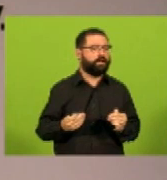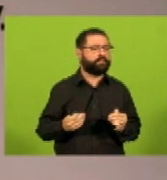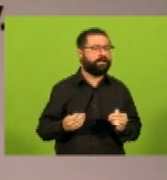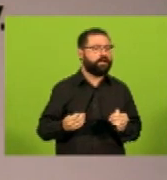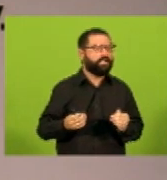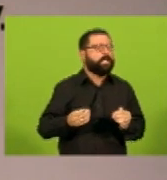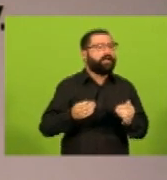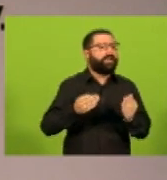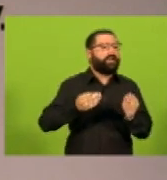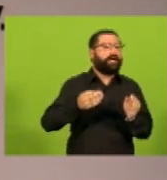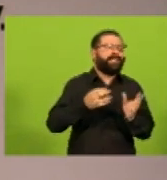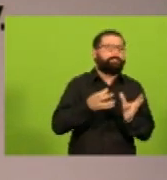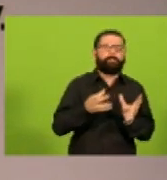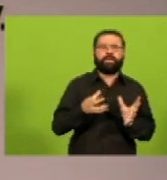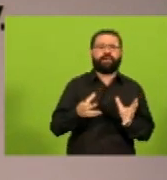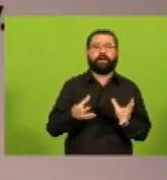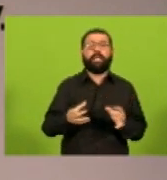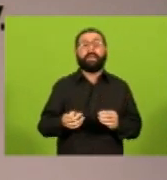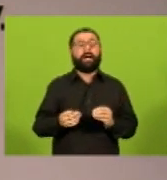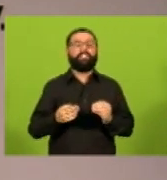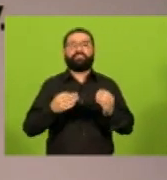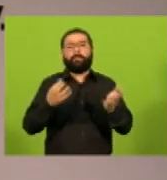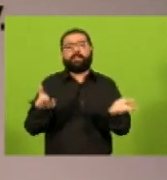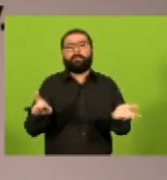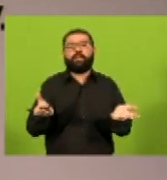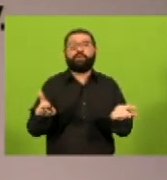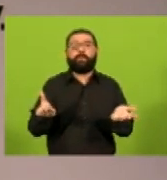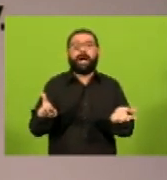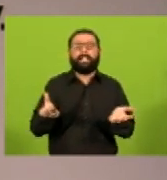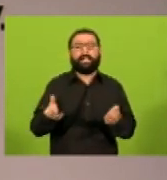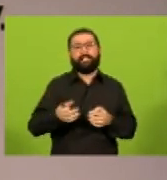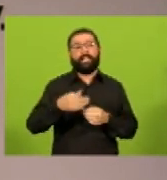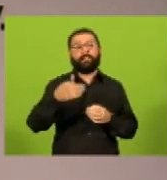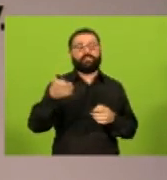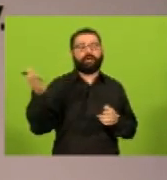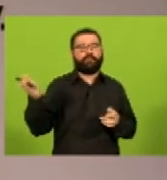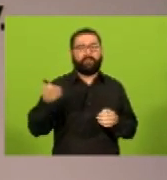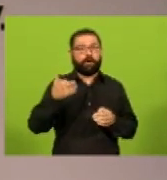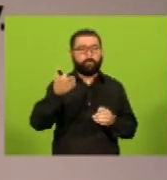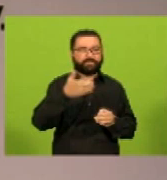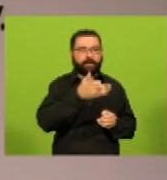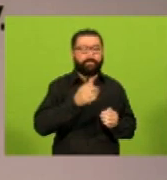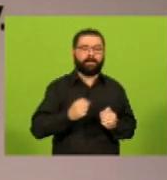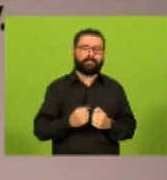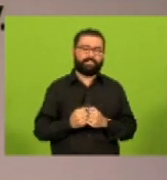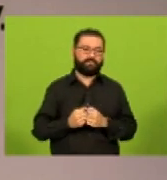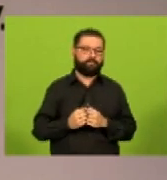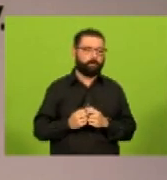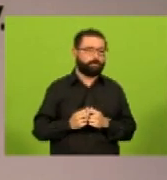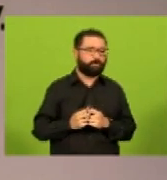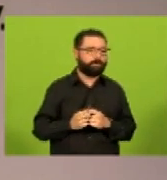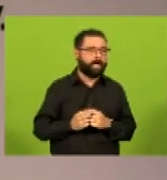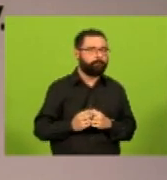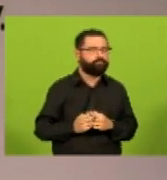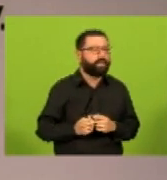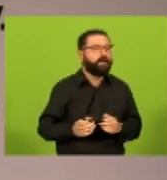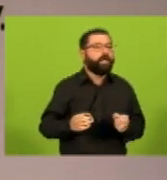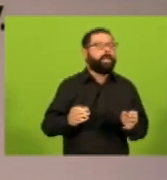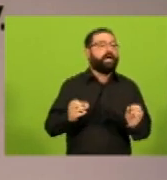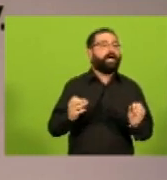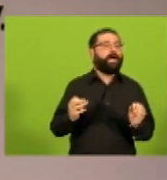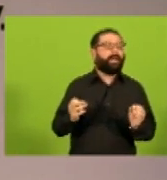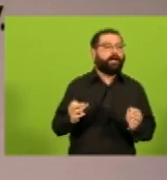para vocês, né? E ele é para proteger. A gente chama ele também de malha, que aí a gente vai ver algumas tabelas desses filtros,